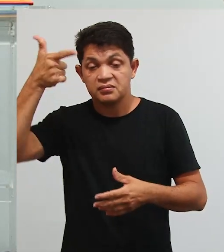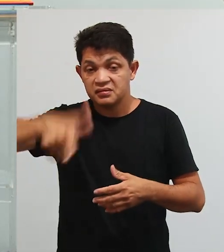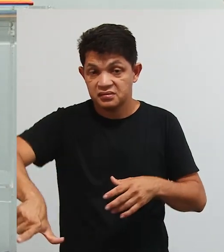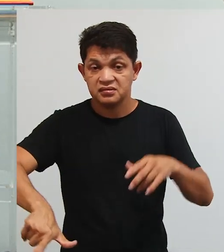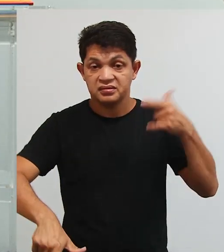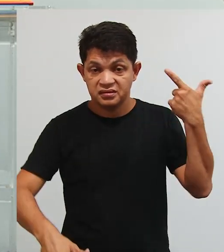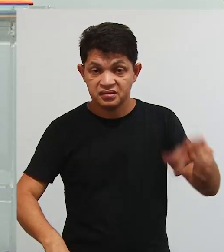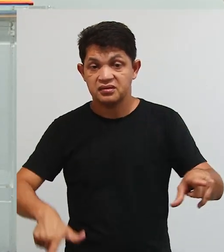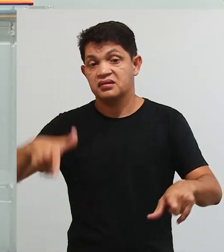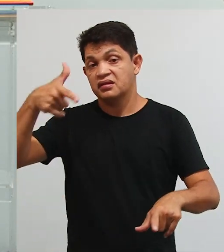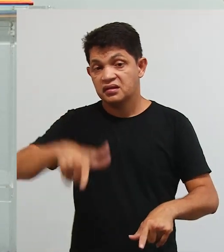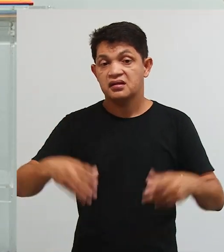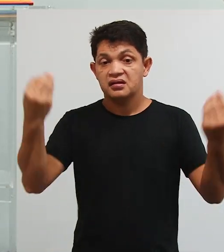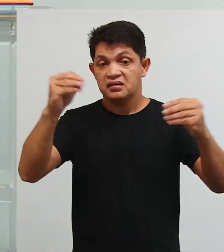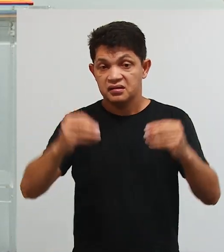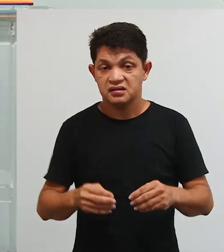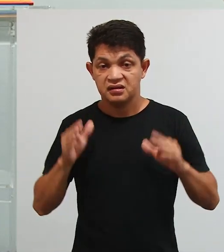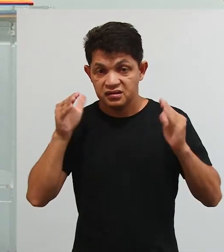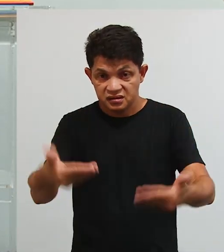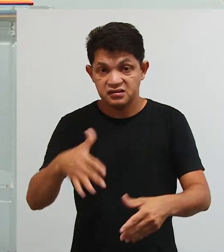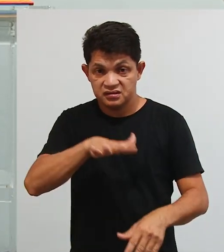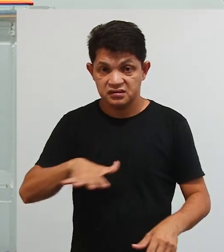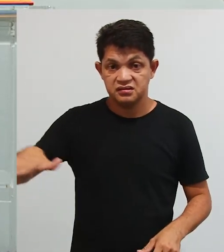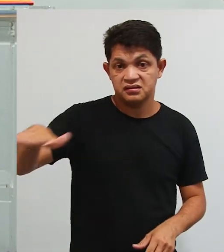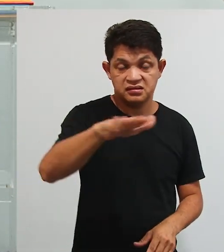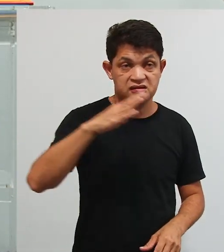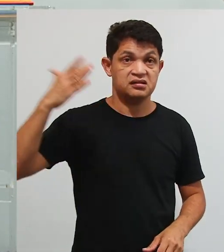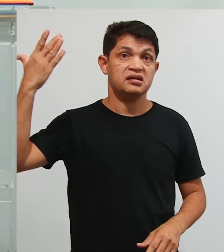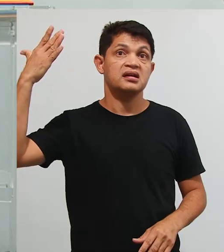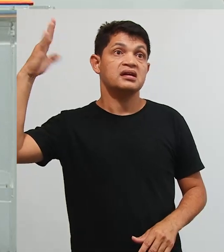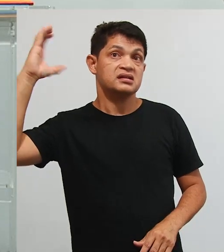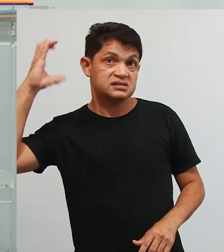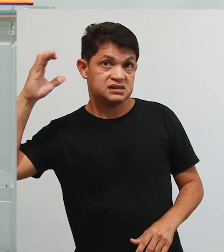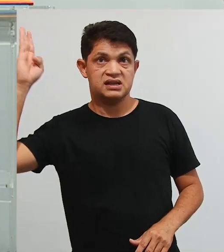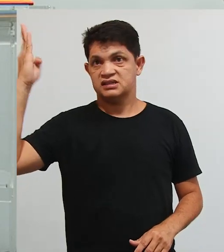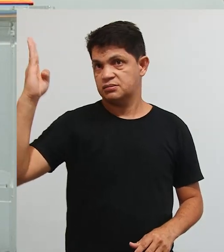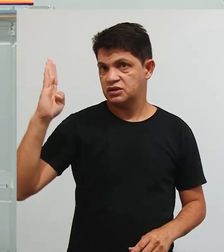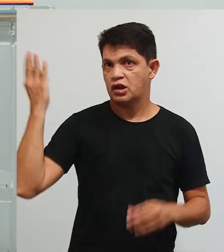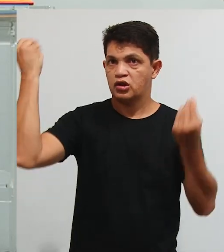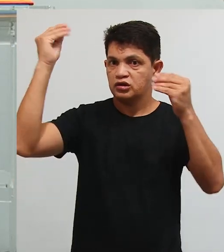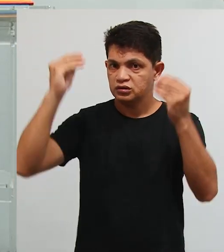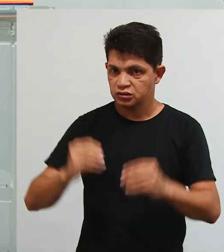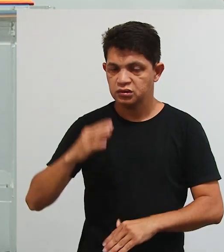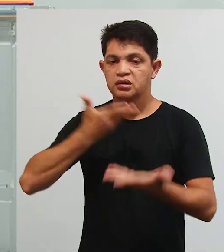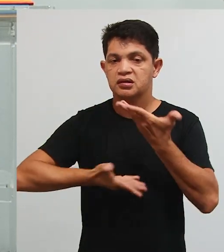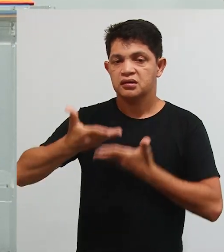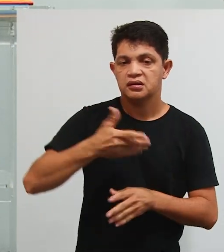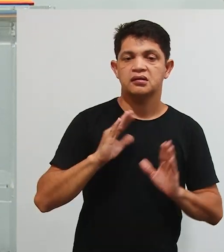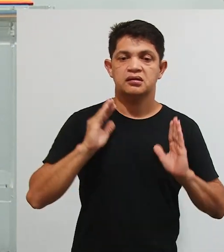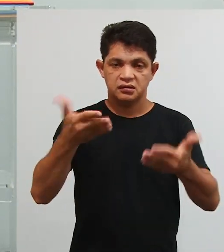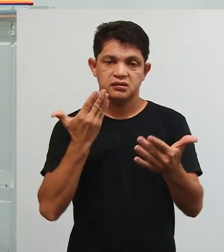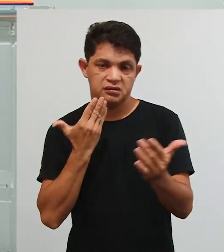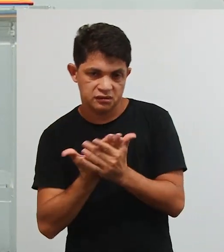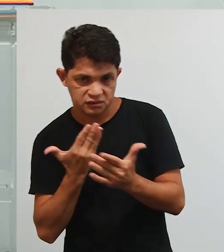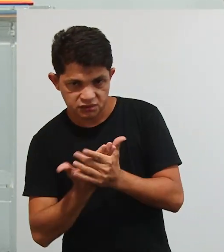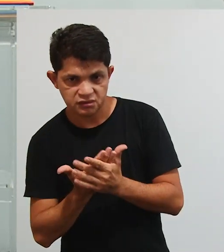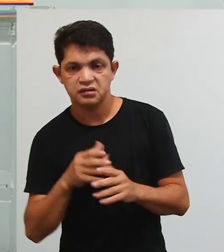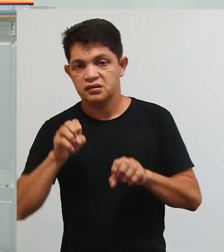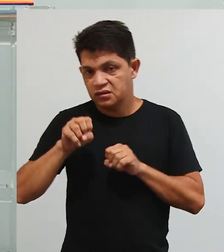pela perspectiva cartesiana, mas a nossa inspiração é do Edgar Morin, é pela complexidade.